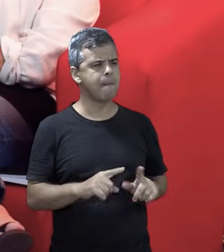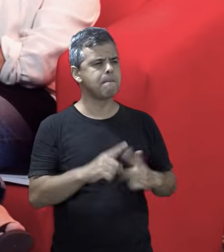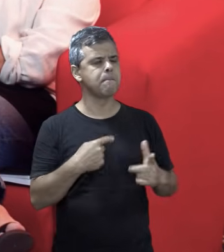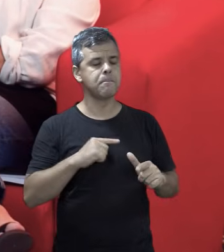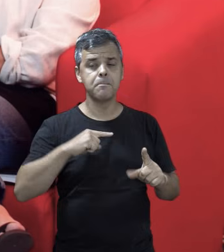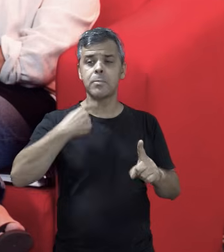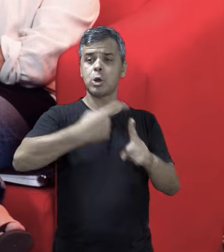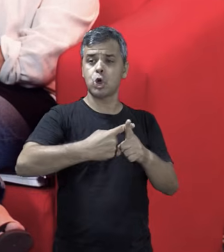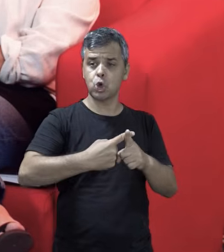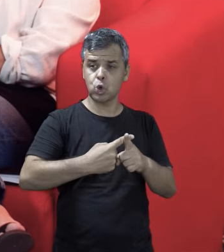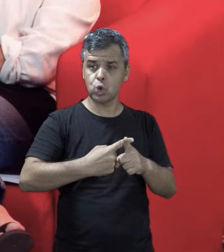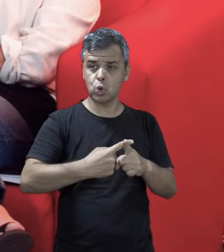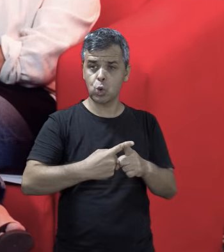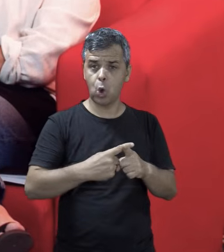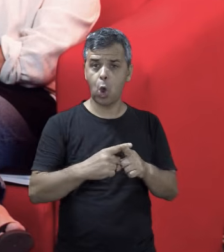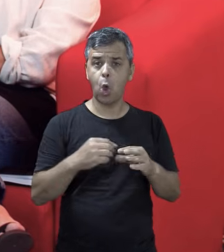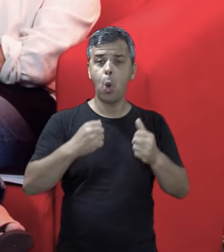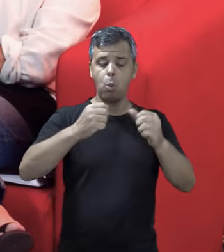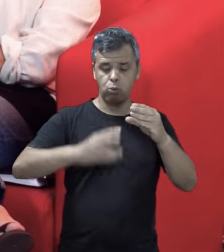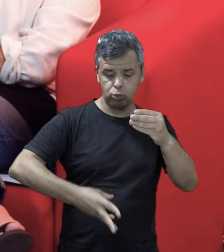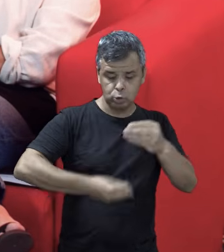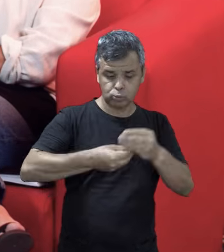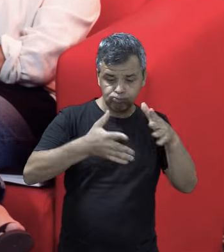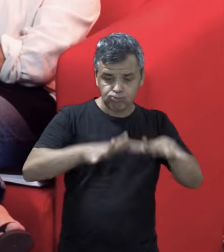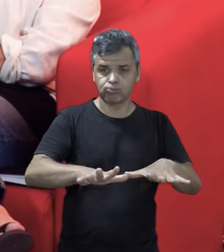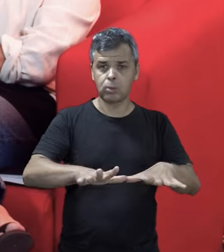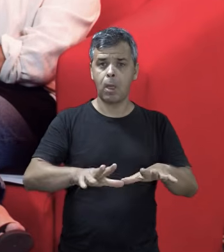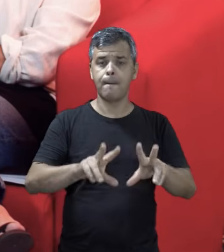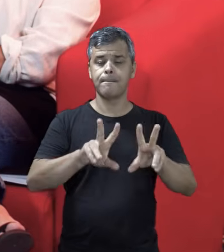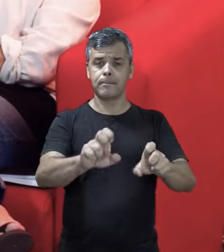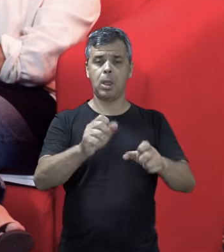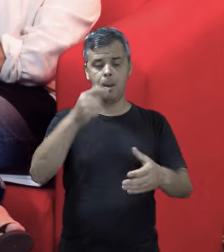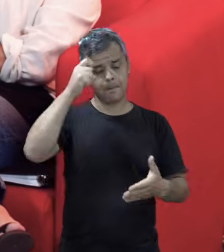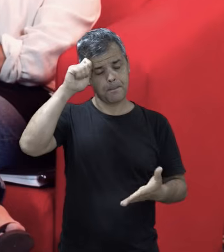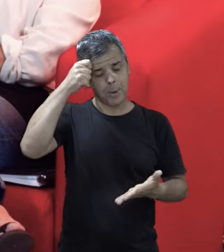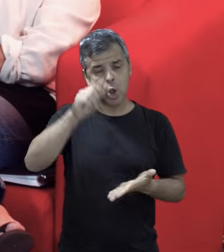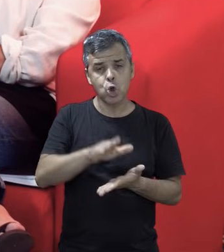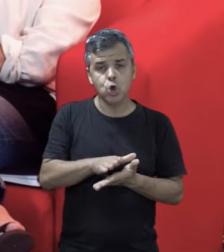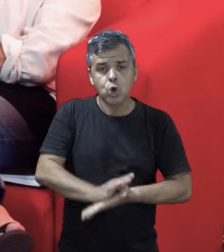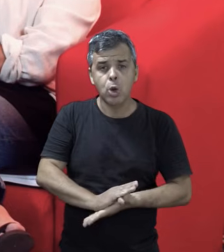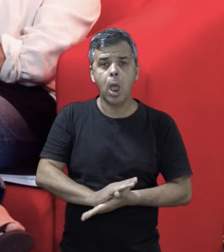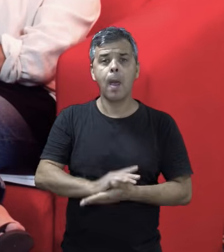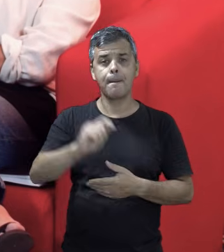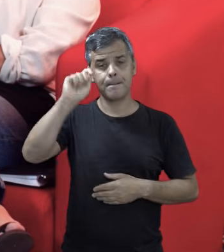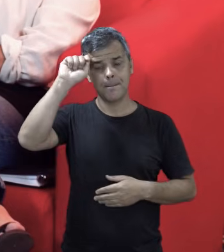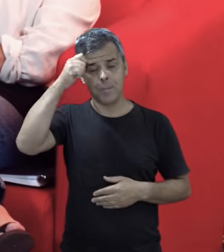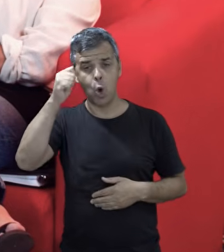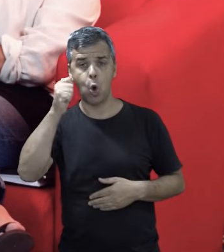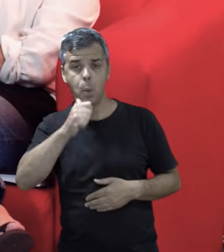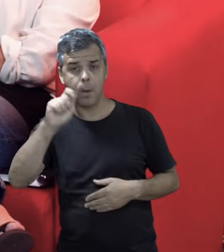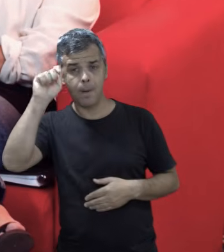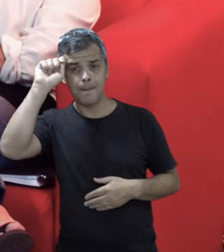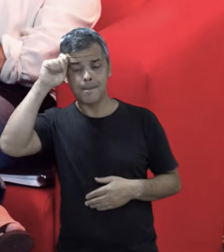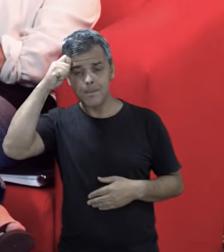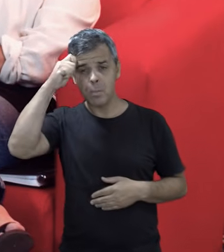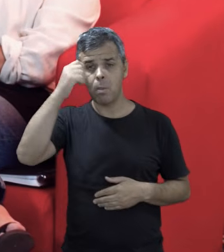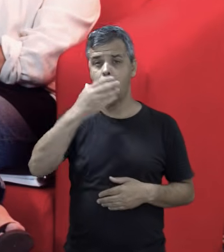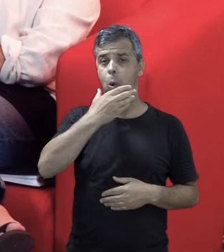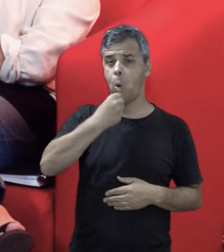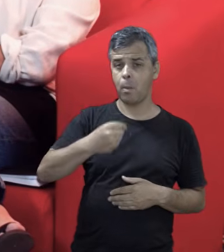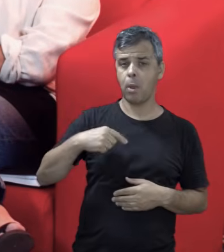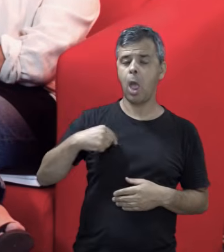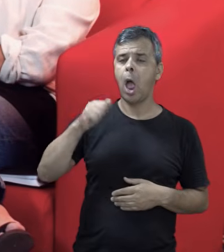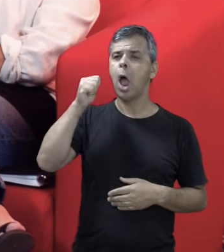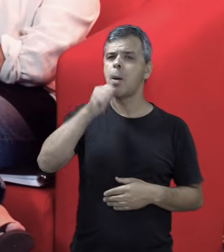maior. Eu incluo juventudes, eu incluo a pauta racial, né, de pretos e pretas, as mulheres que